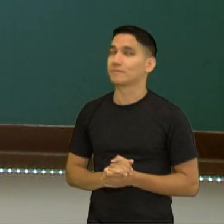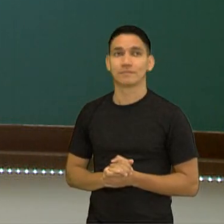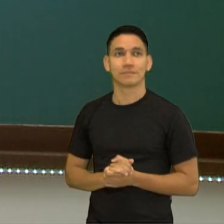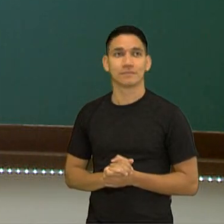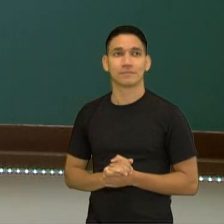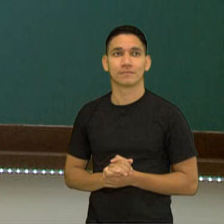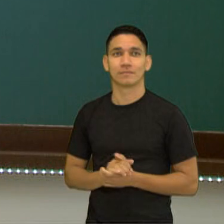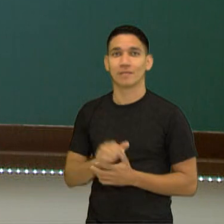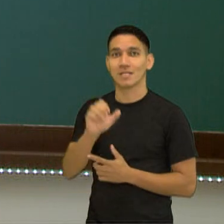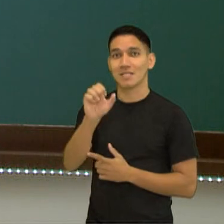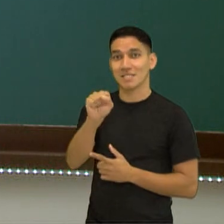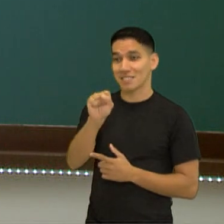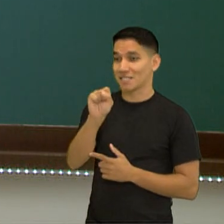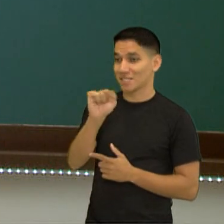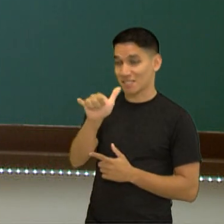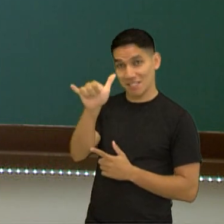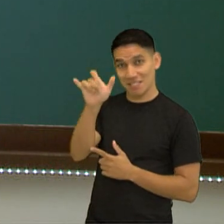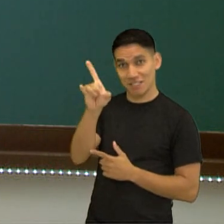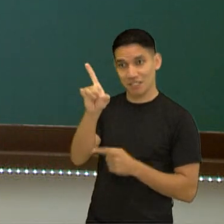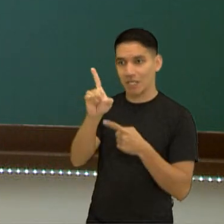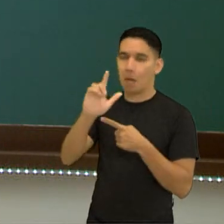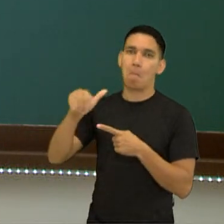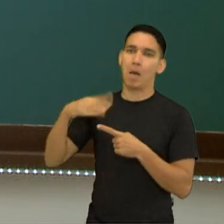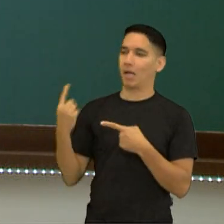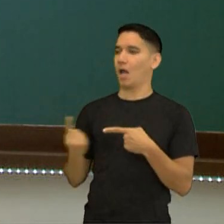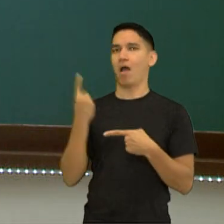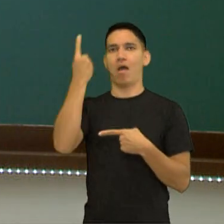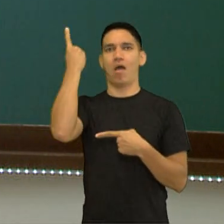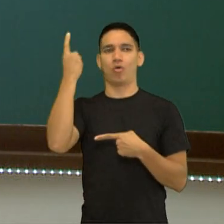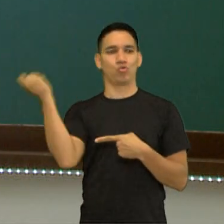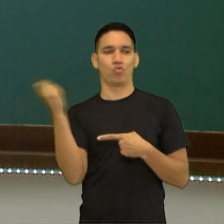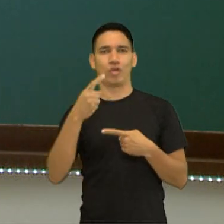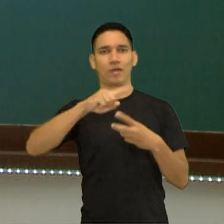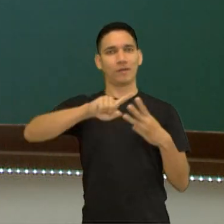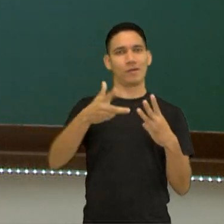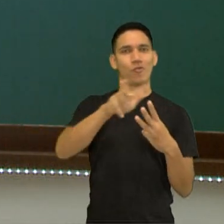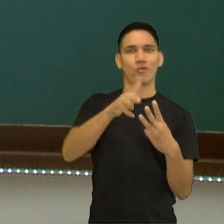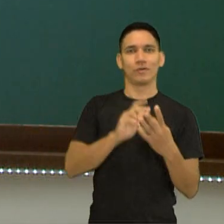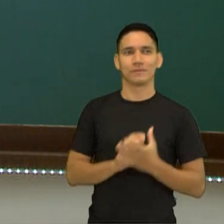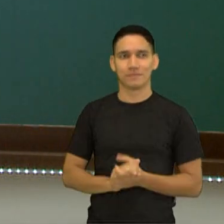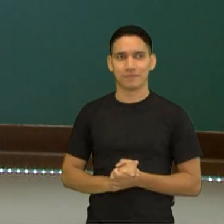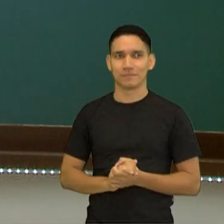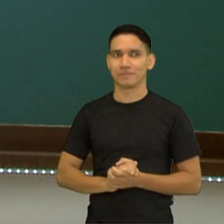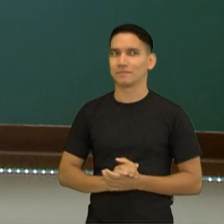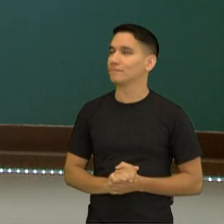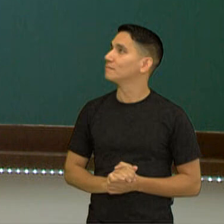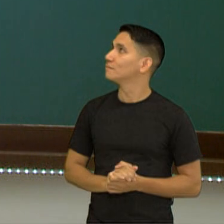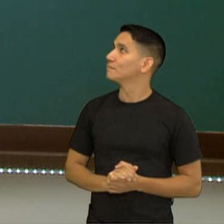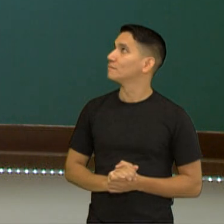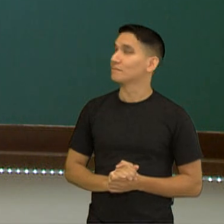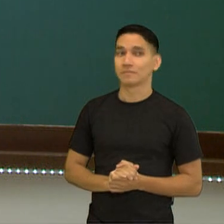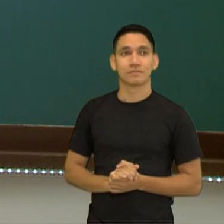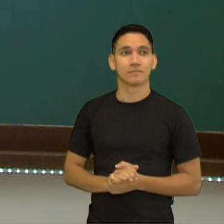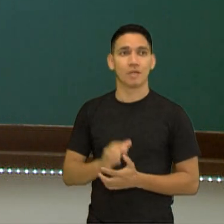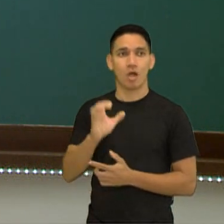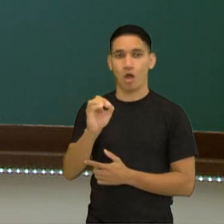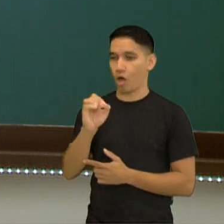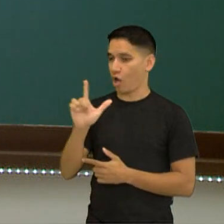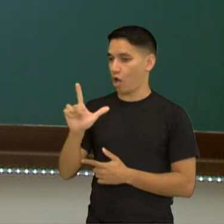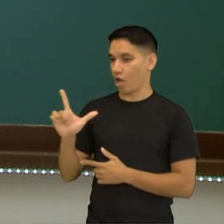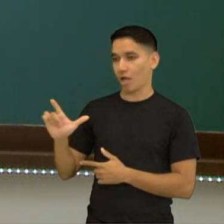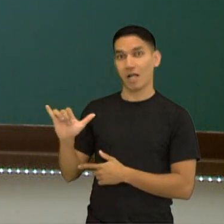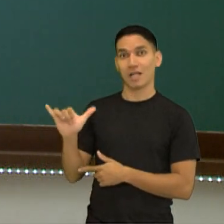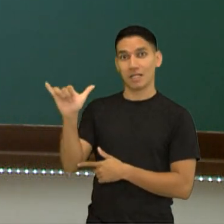mascot. Sid é o mascote maior, o mais alto. Ollie is the strongest mascot. Ollie é o mascote